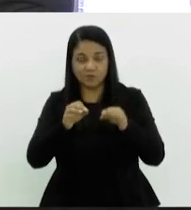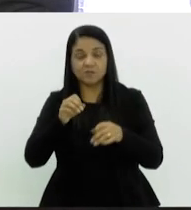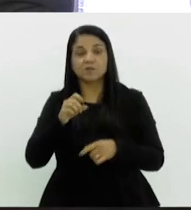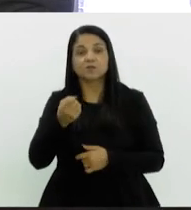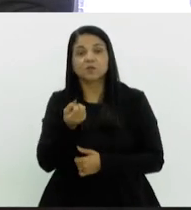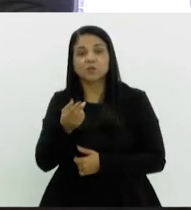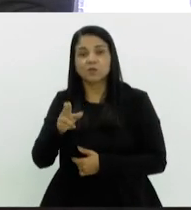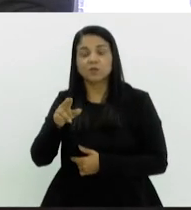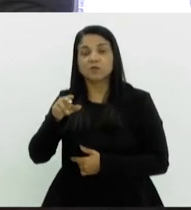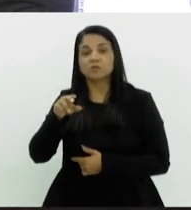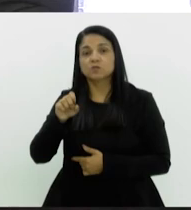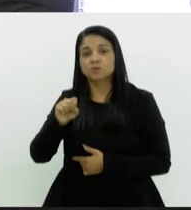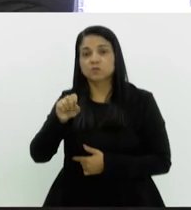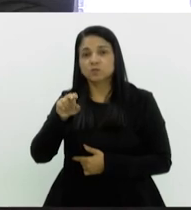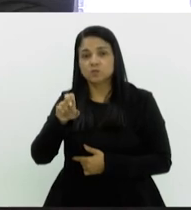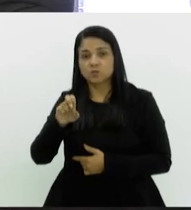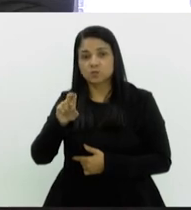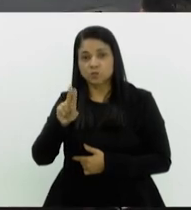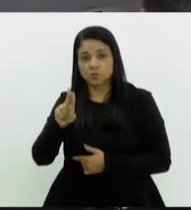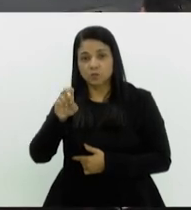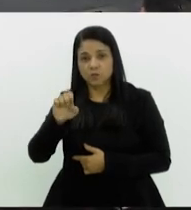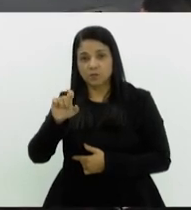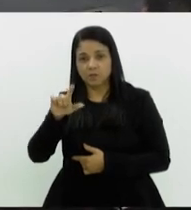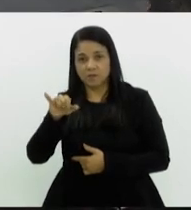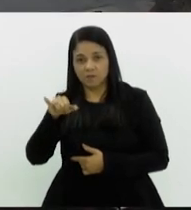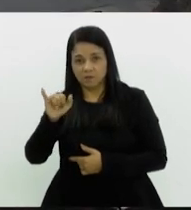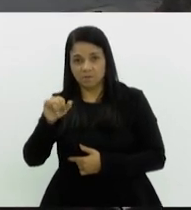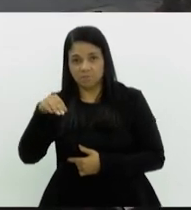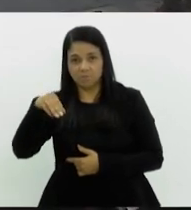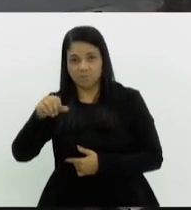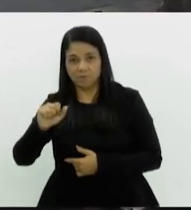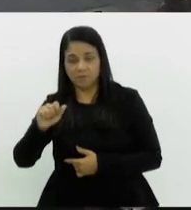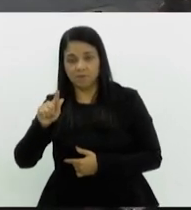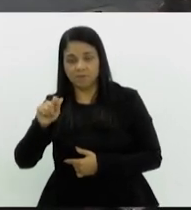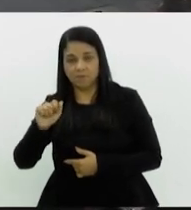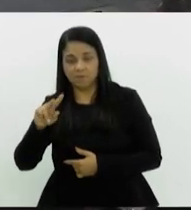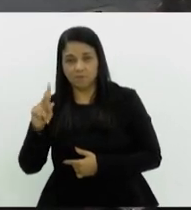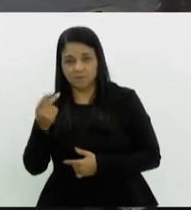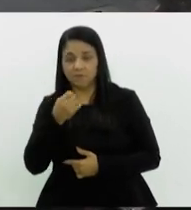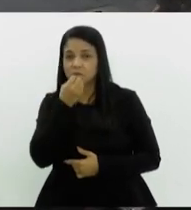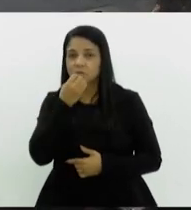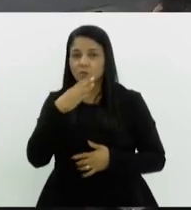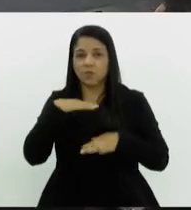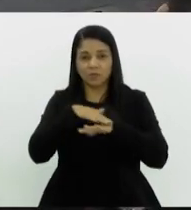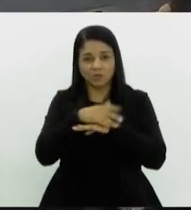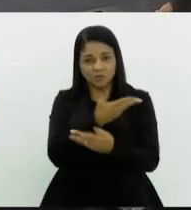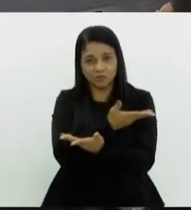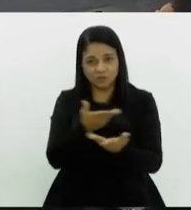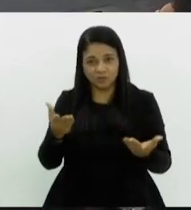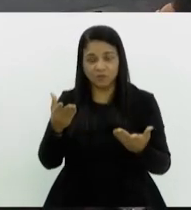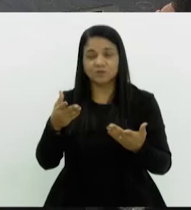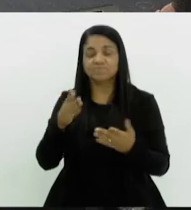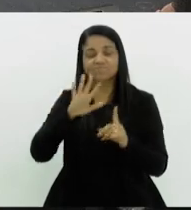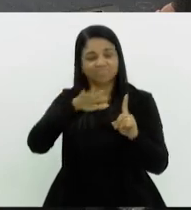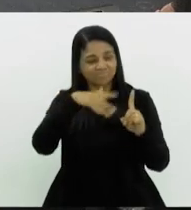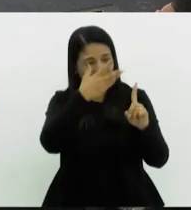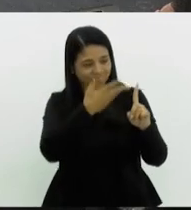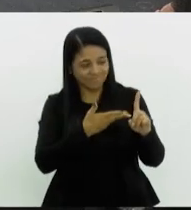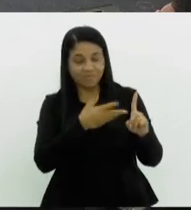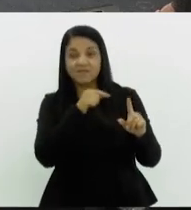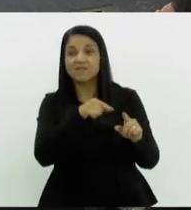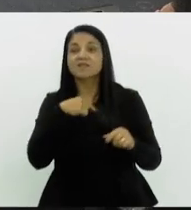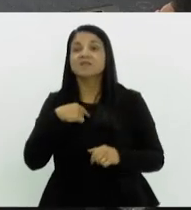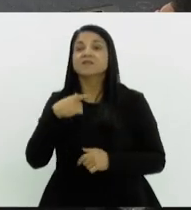Magalhães. Boa noite a todos e todas. Cumprimento essa seleta mesa na pessoa do nosso anfitrião, deputado